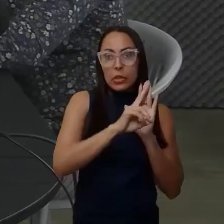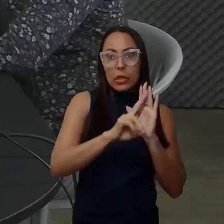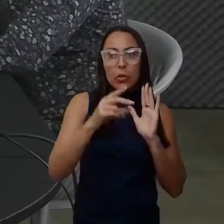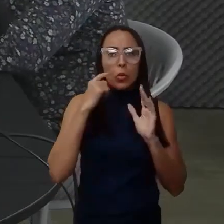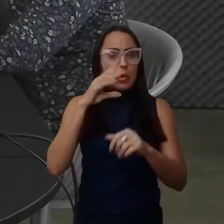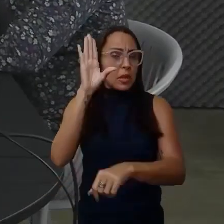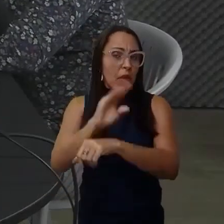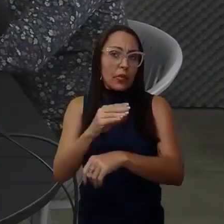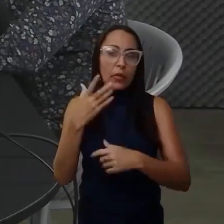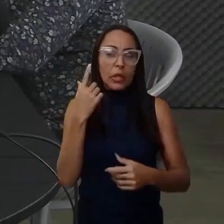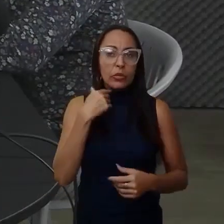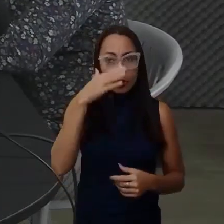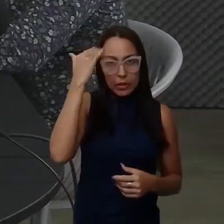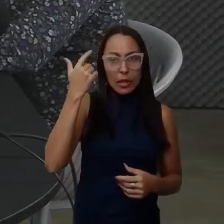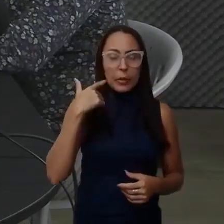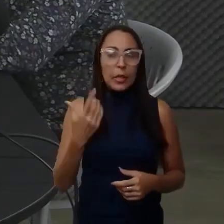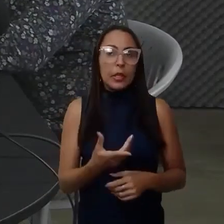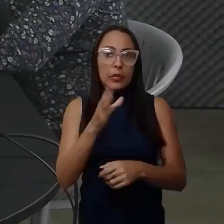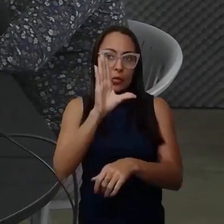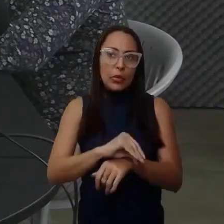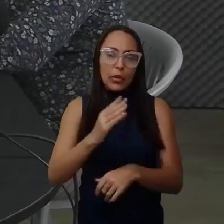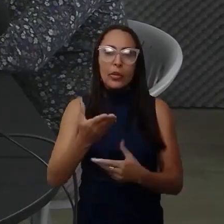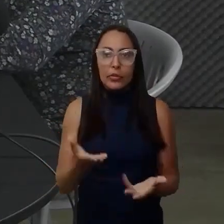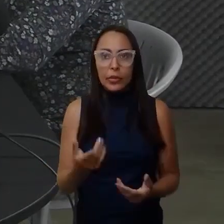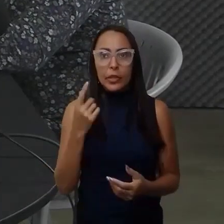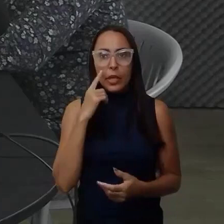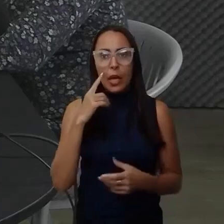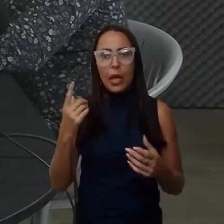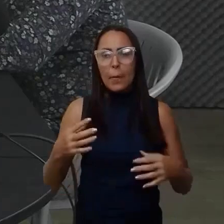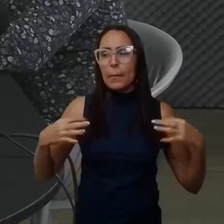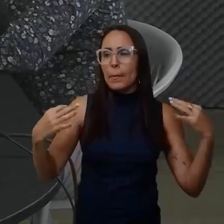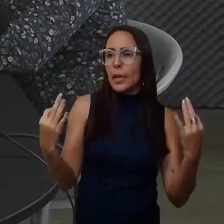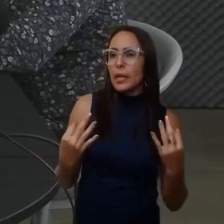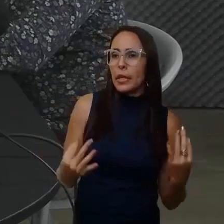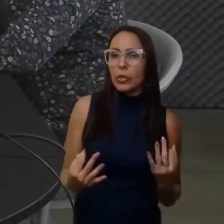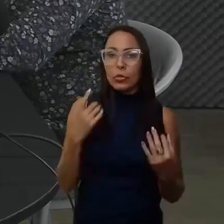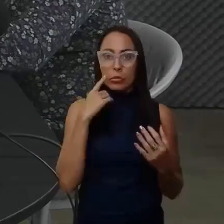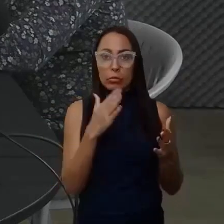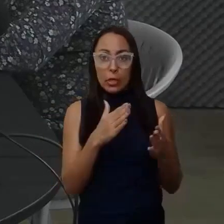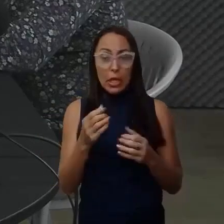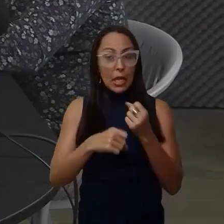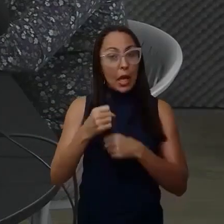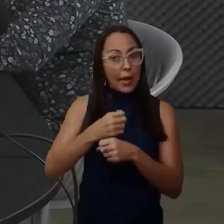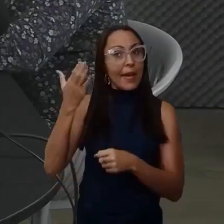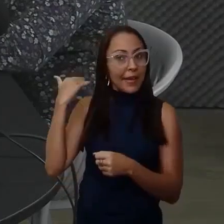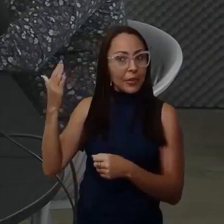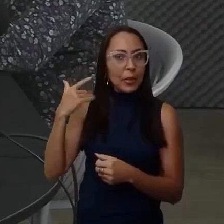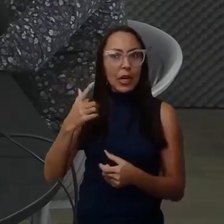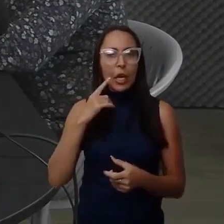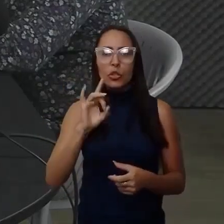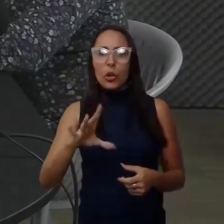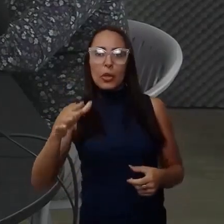fotografia, E a gente sabe que fotografia era um artigo de luxo para a época, né? Que só as pessoas ricas